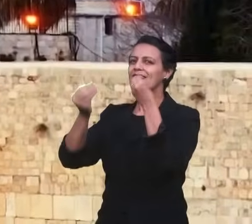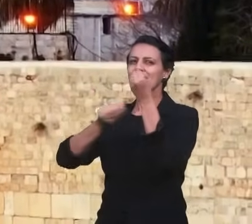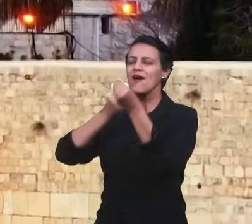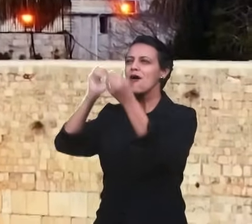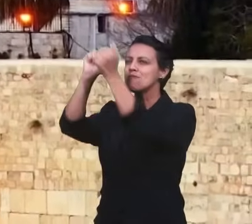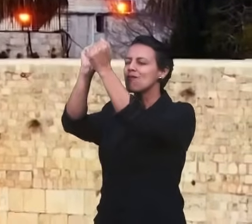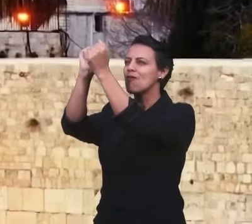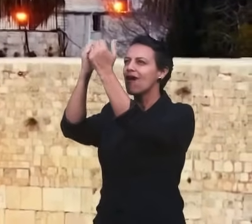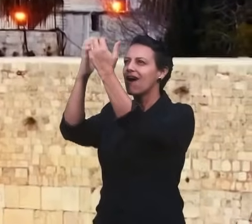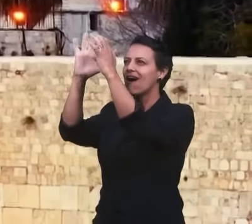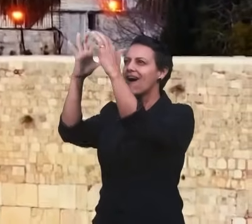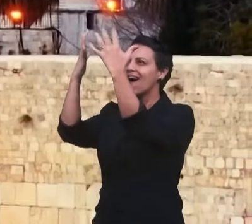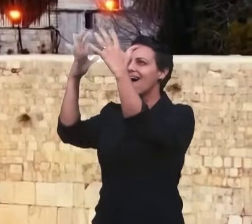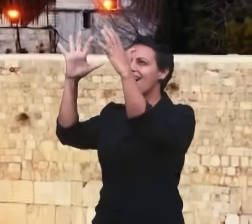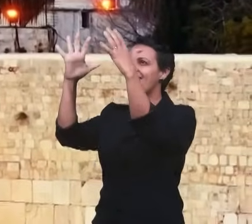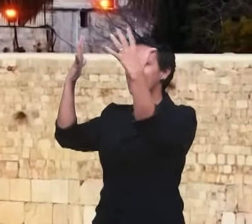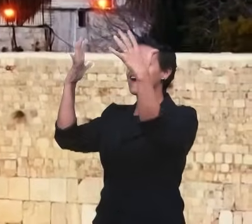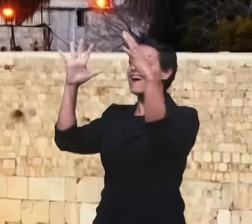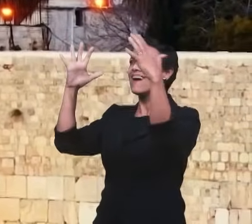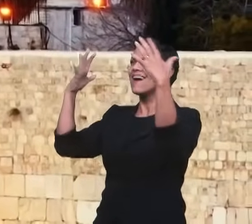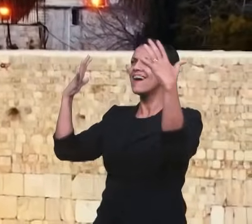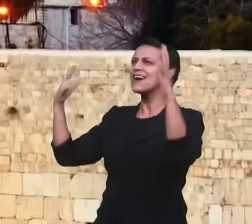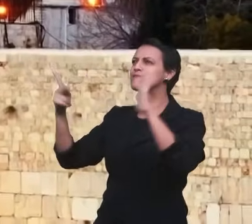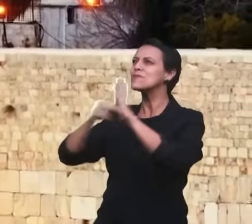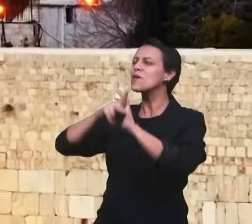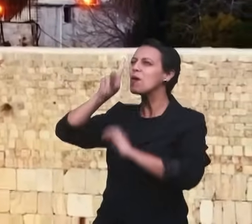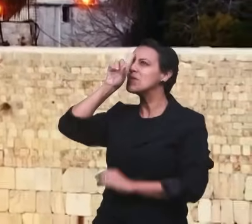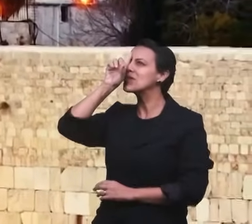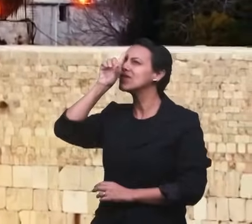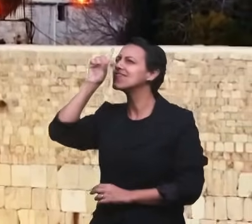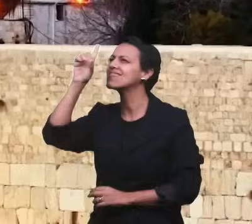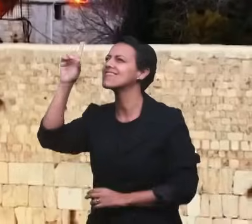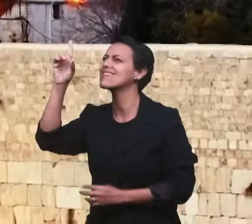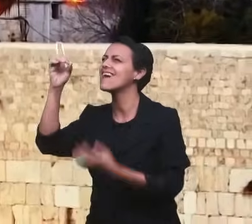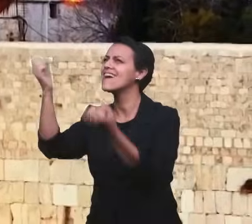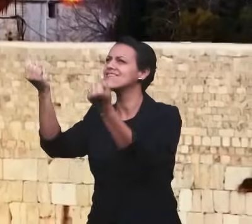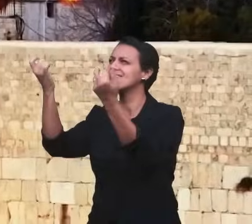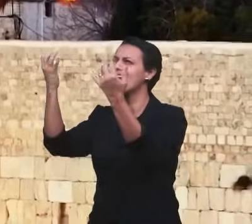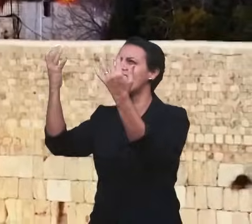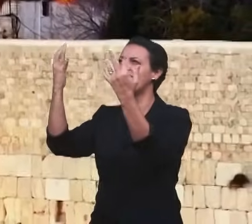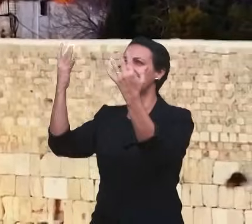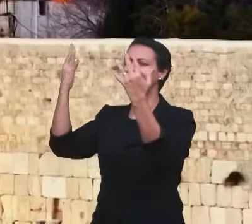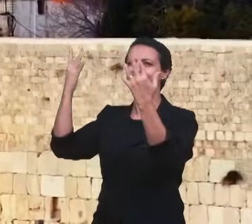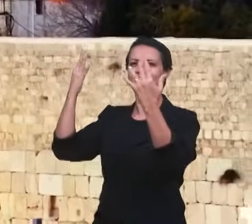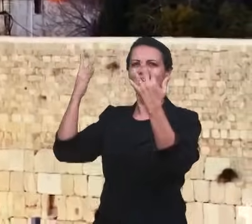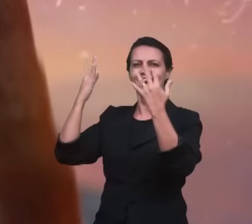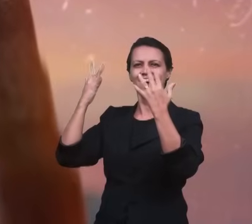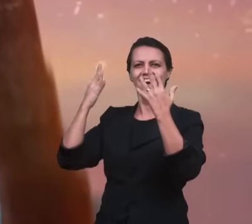Fugia a luz.